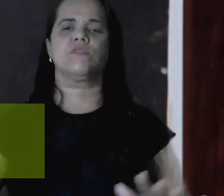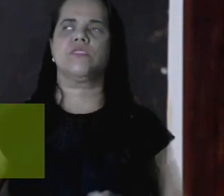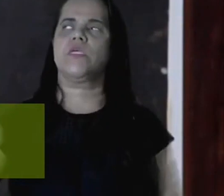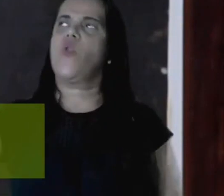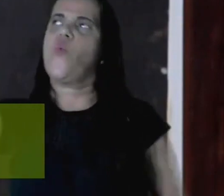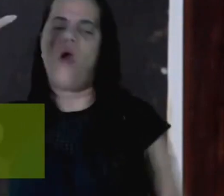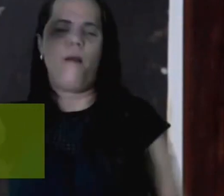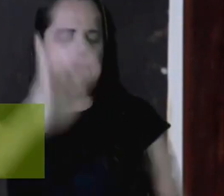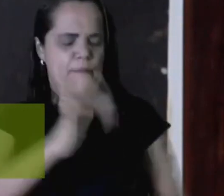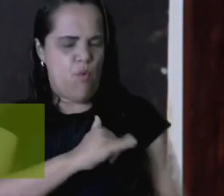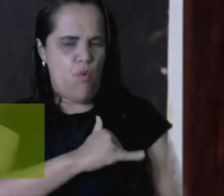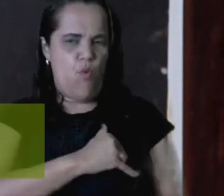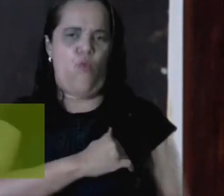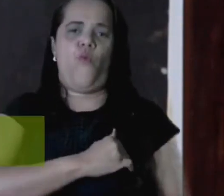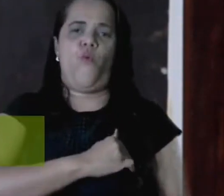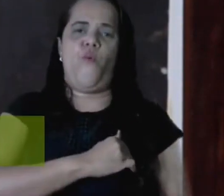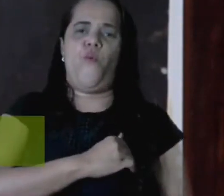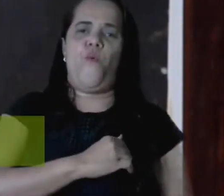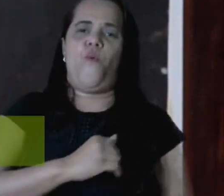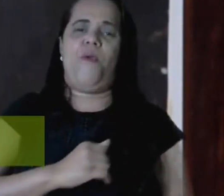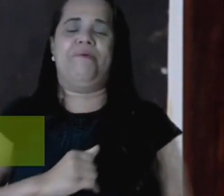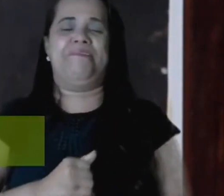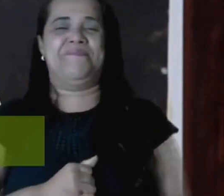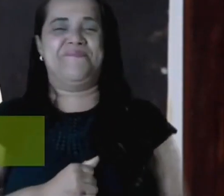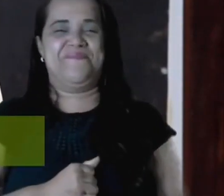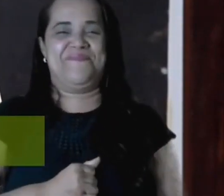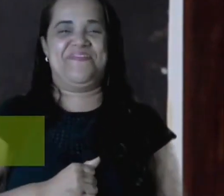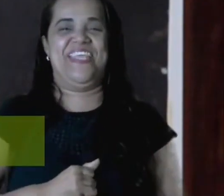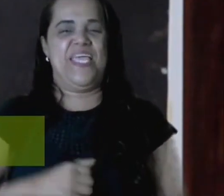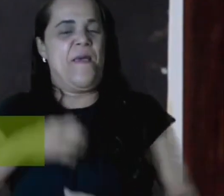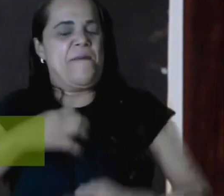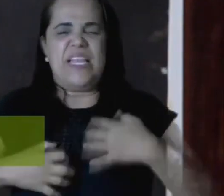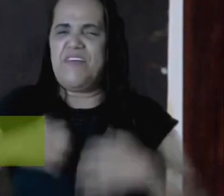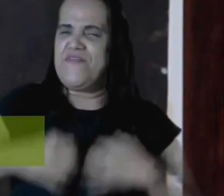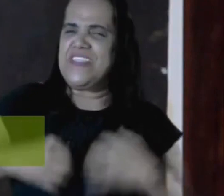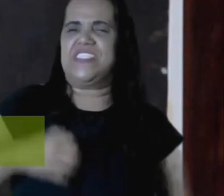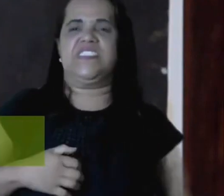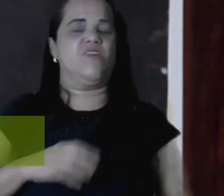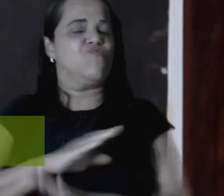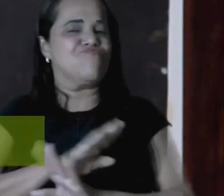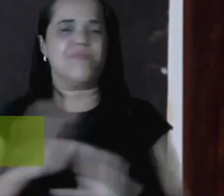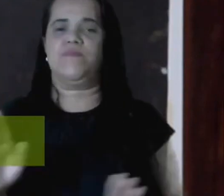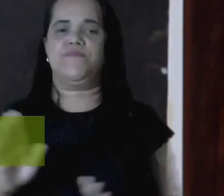amor, pela aflição, pelas faltas